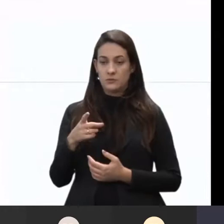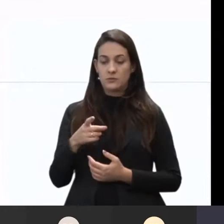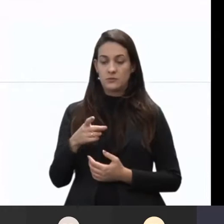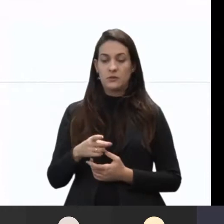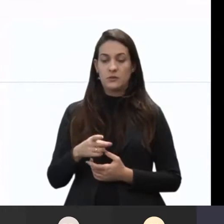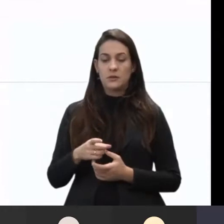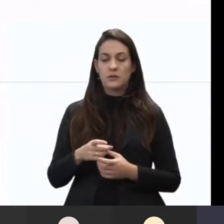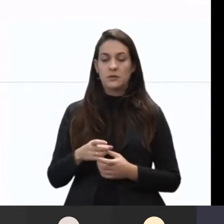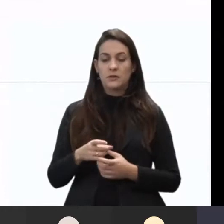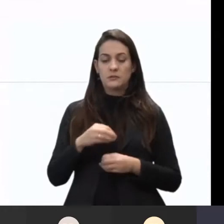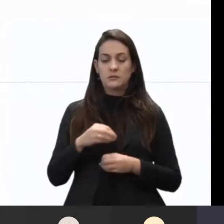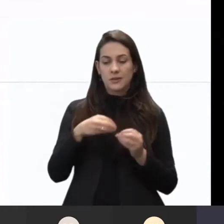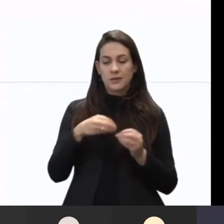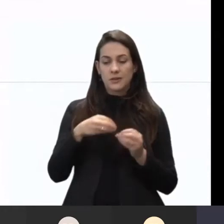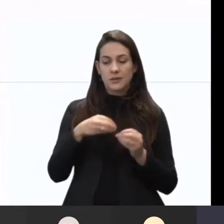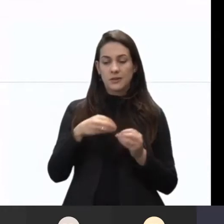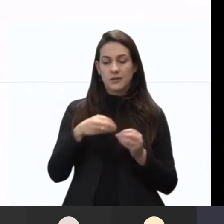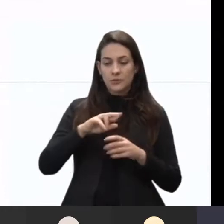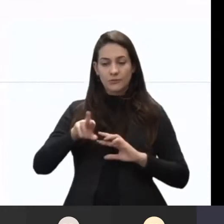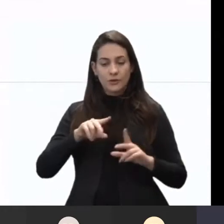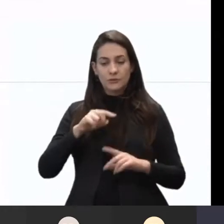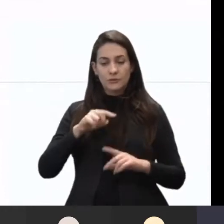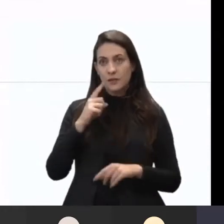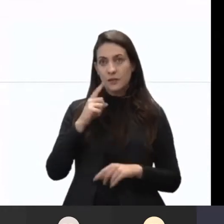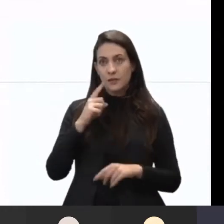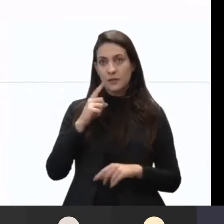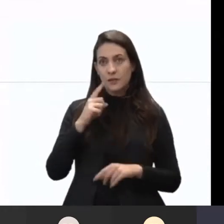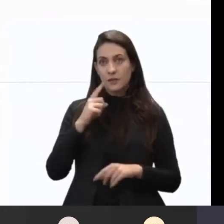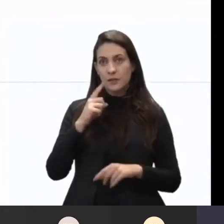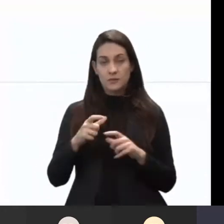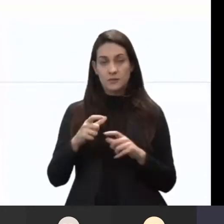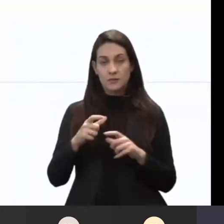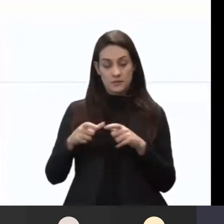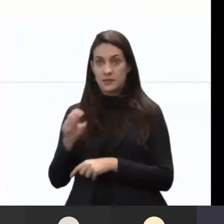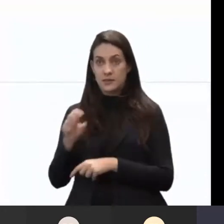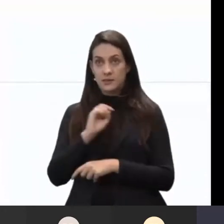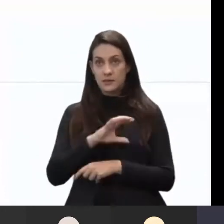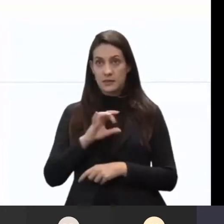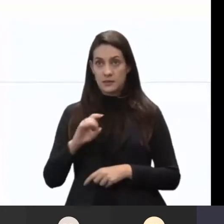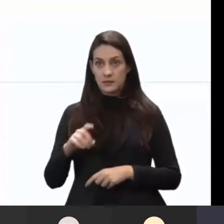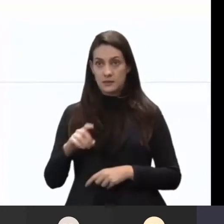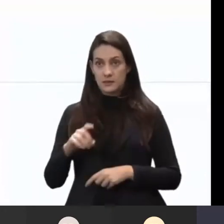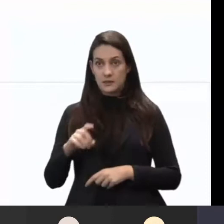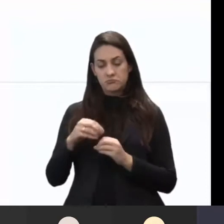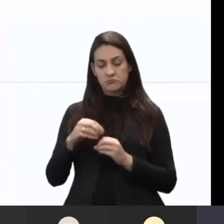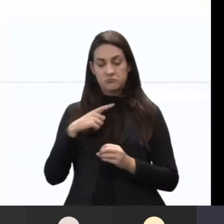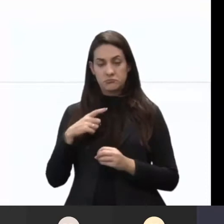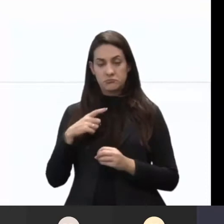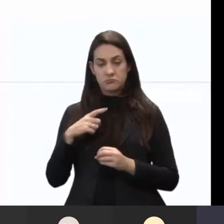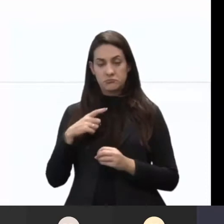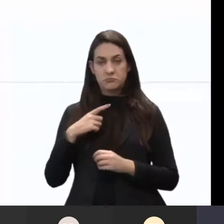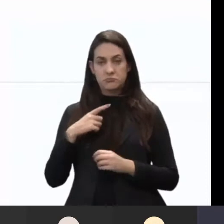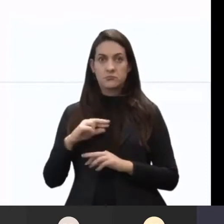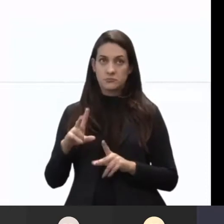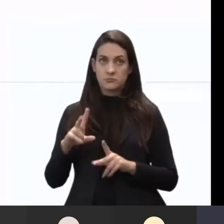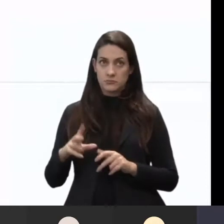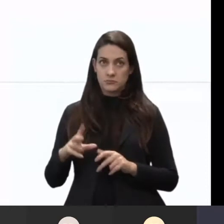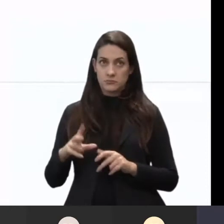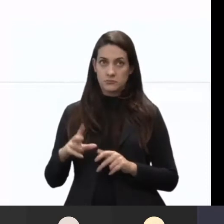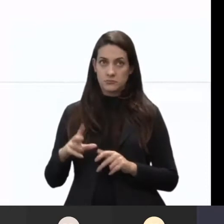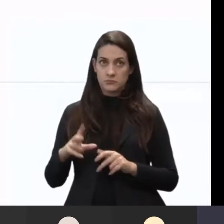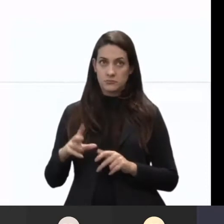diferentes concentrações. Por quê? Porque cada disco ele tem uma concentração exata. Então, aqui é o método do disco de fusão que nós